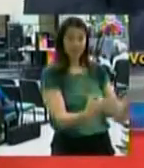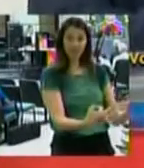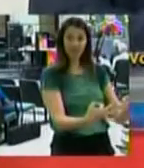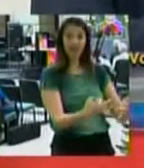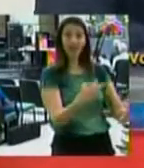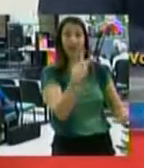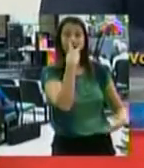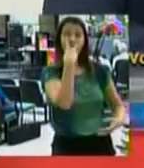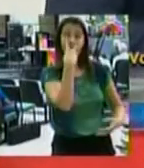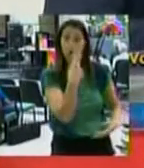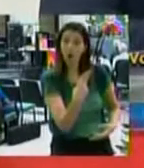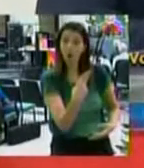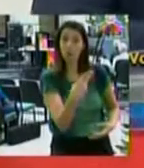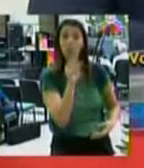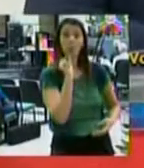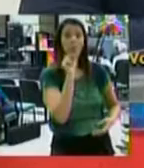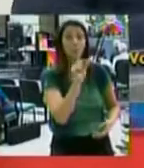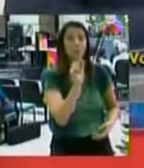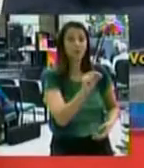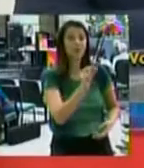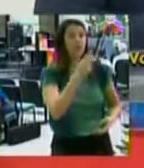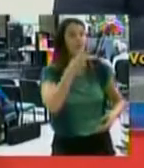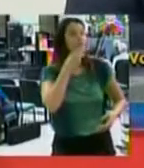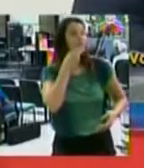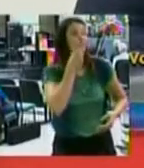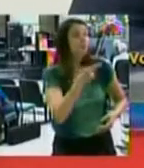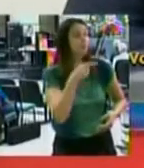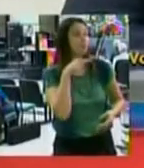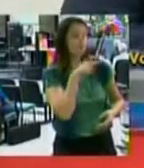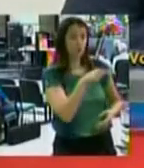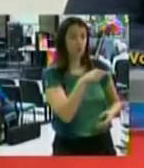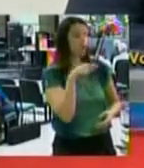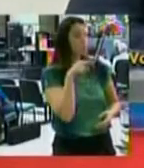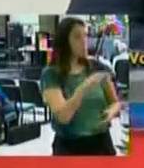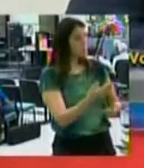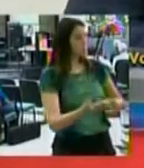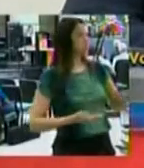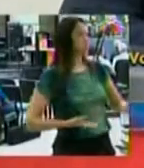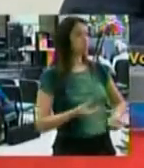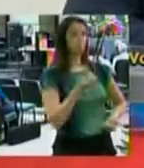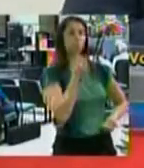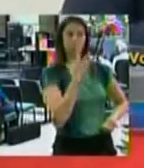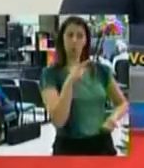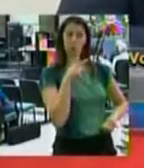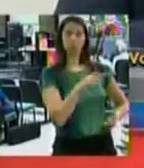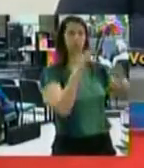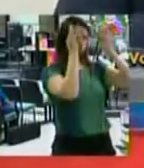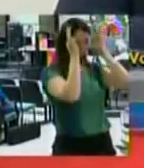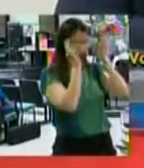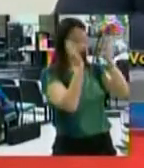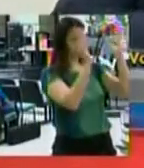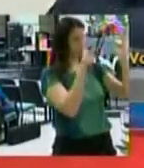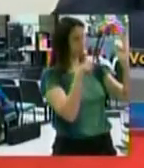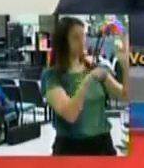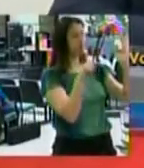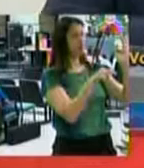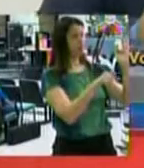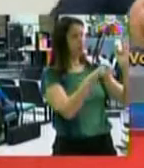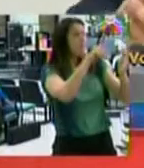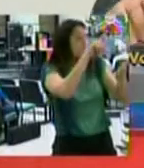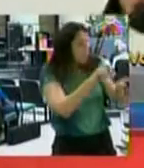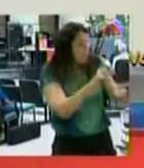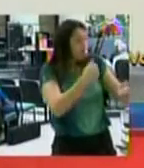exatamente a mesma coisa. Servo bom e fiel. Fostes fiel no